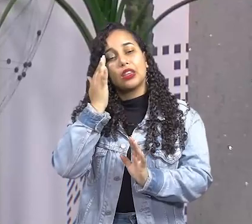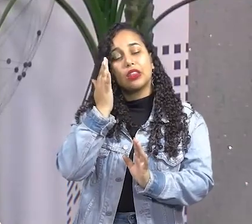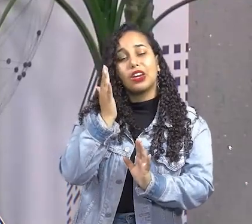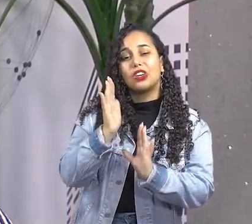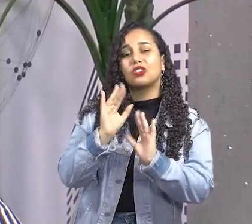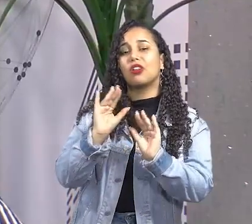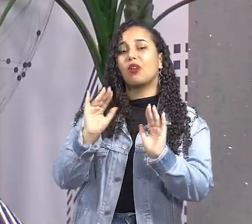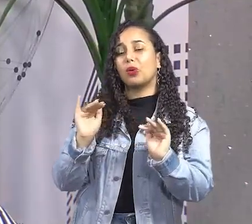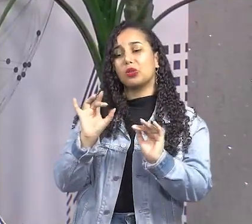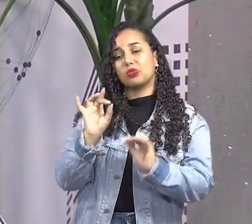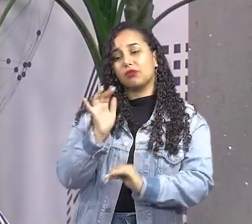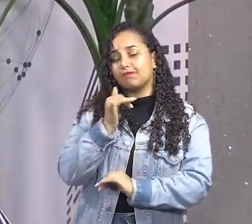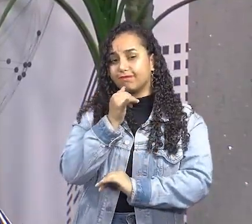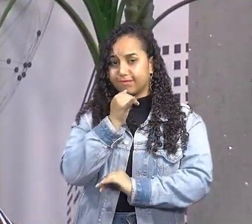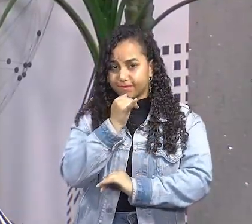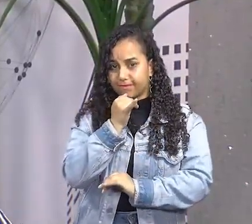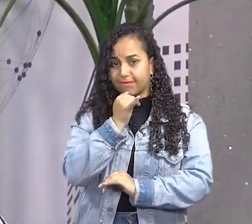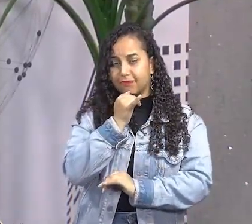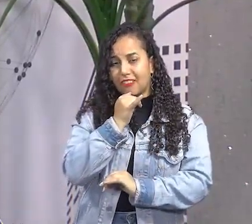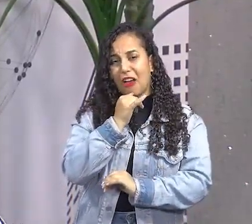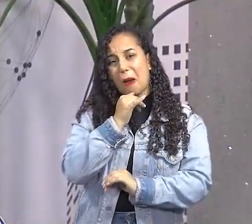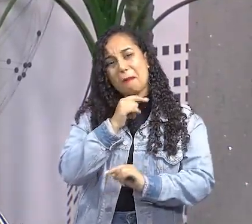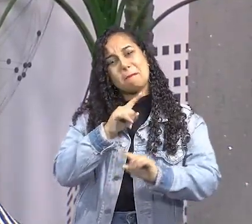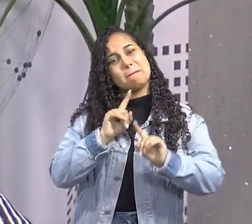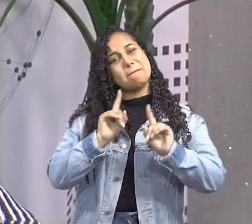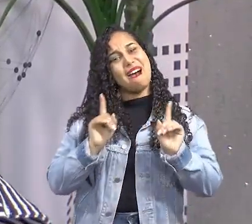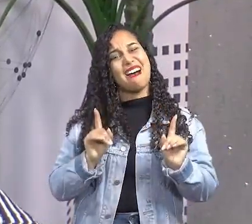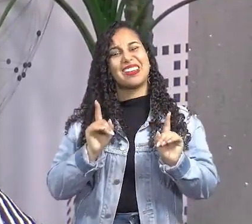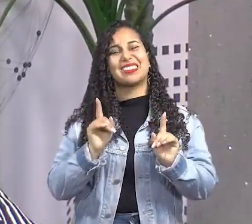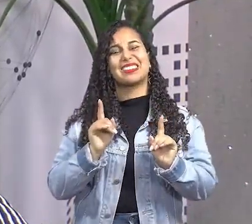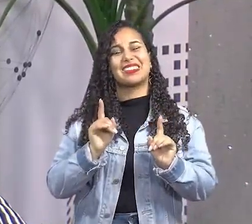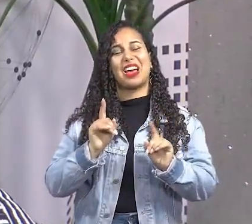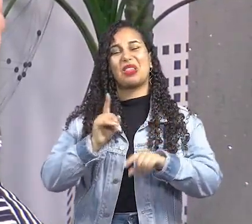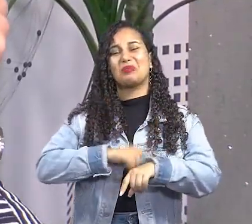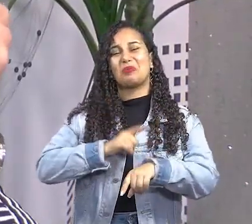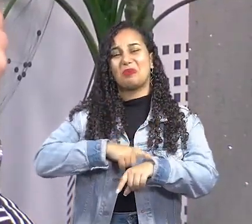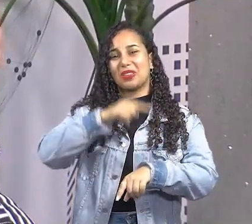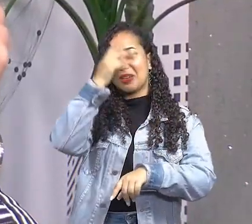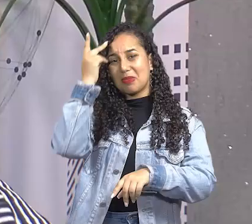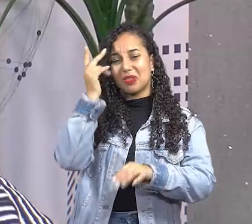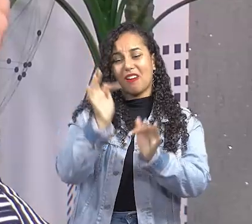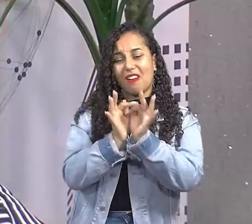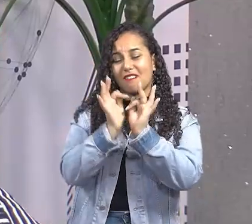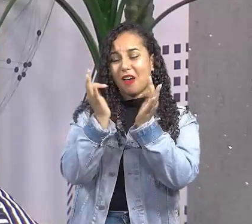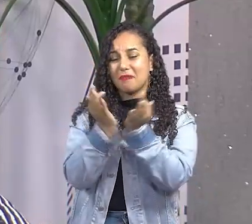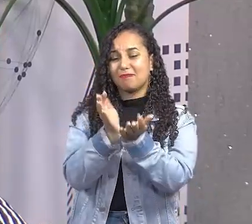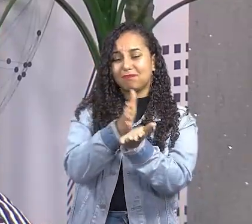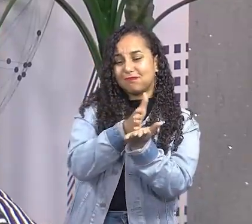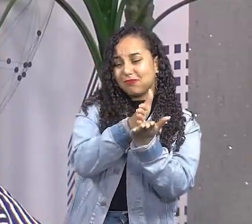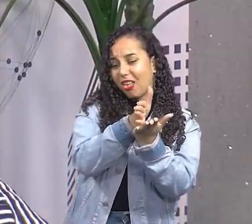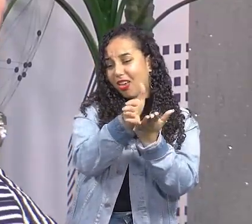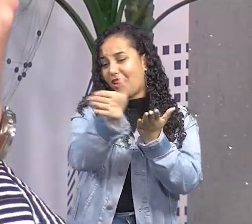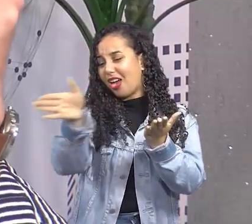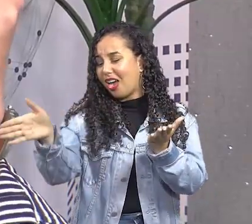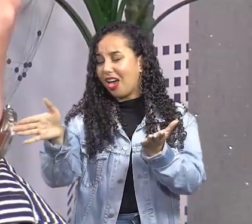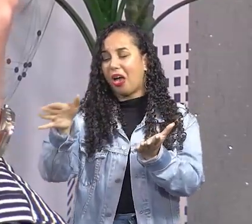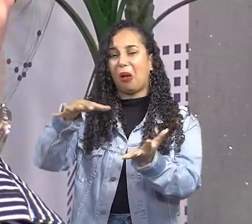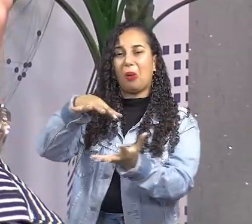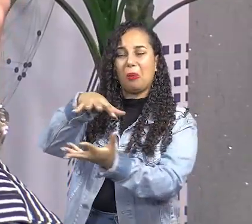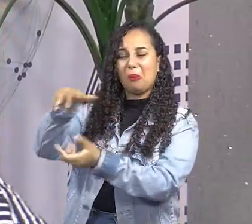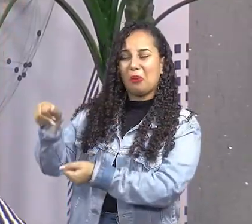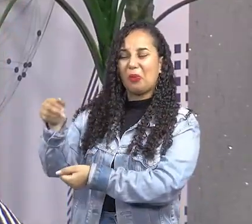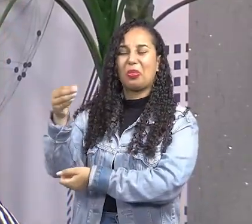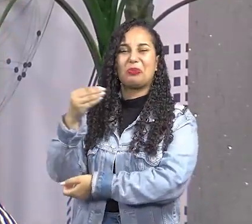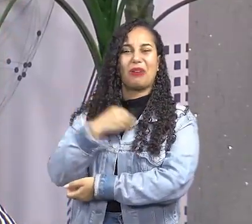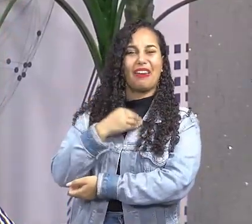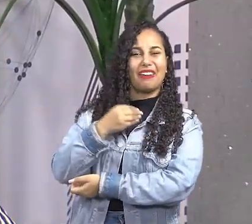pedaços, somente uma tristeza momentânea. Mas quando alguém abandona a casa de Deus e vai para